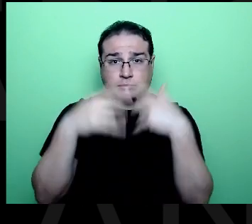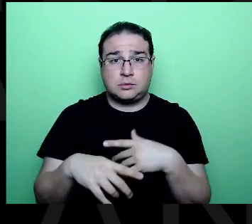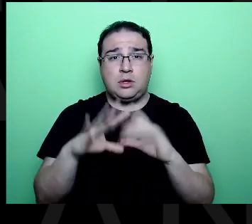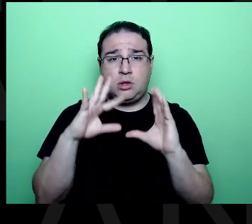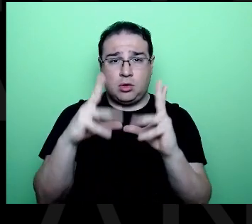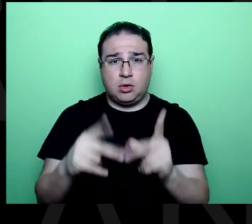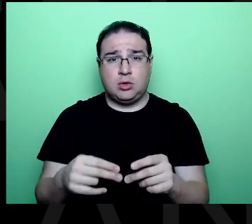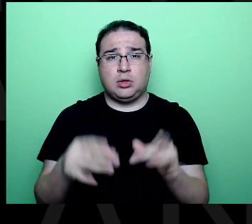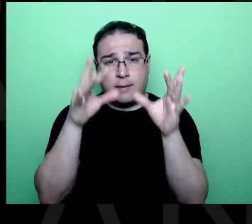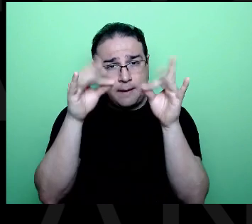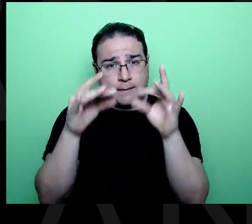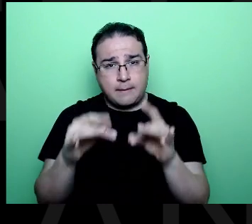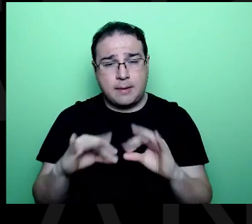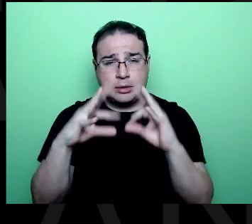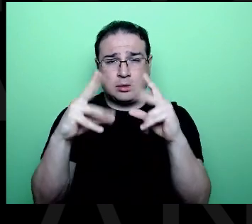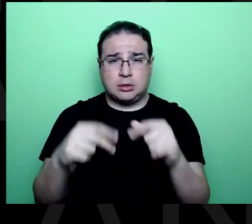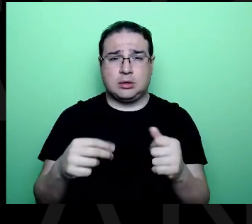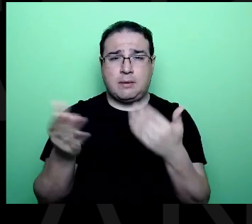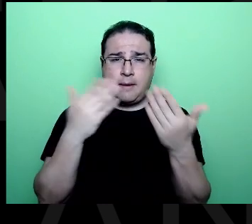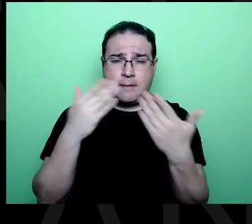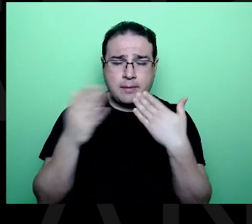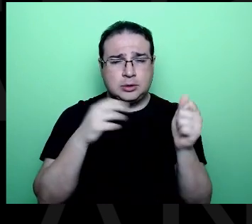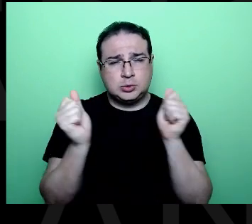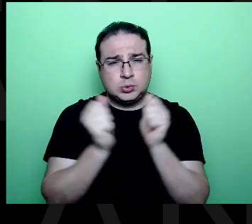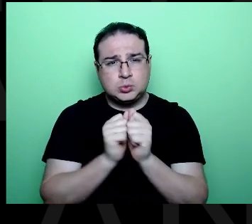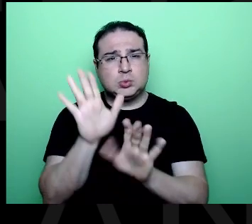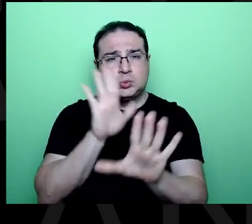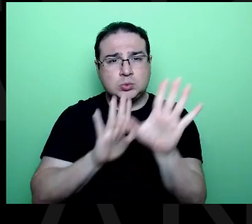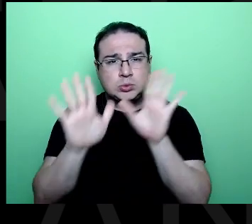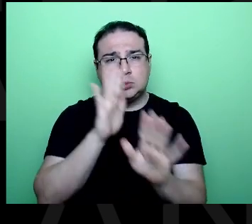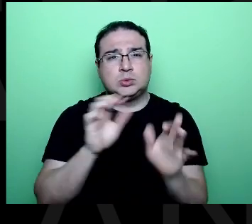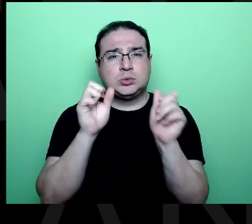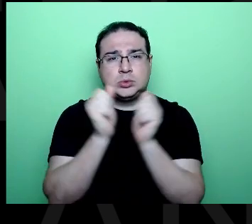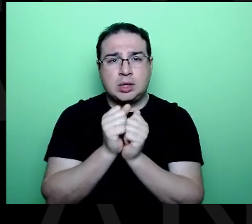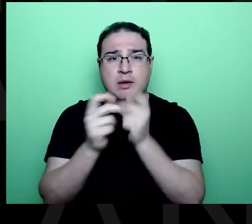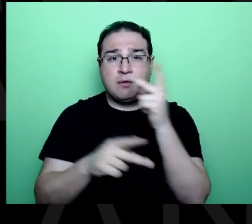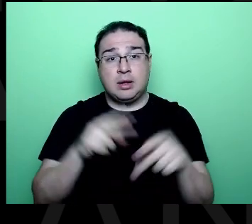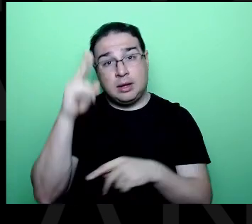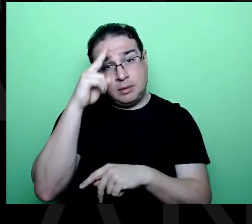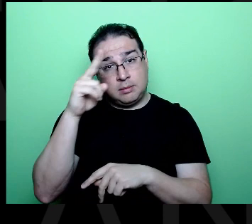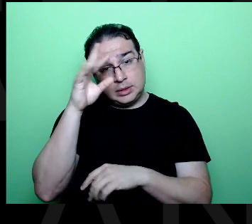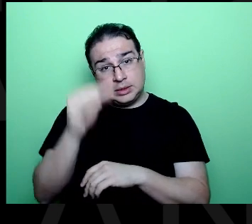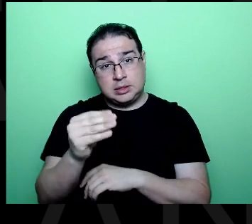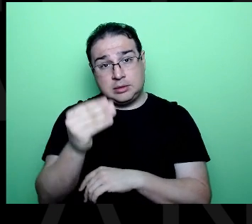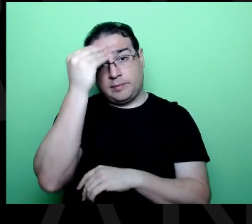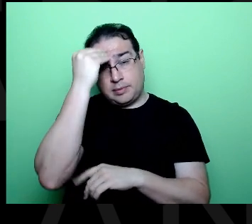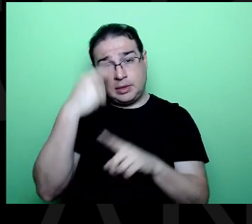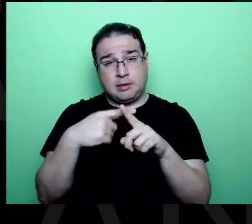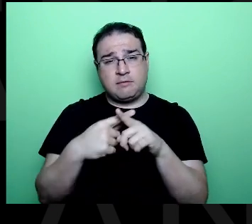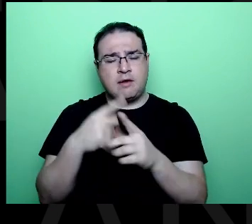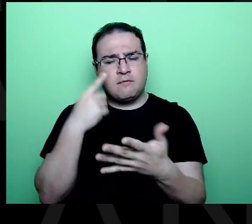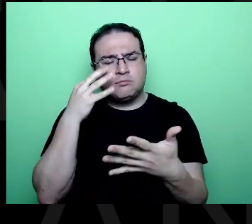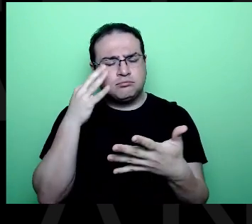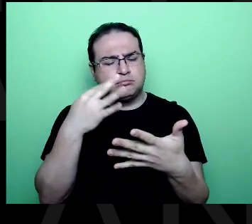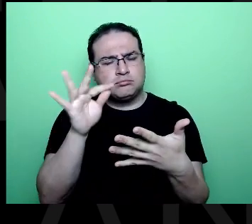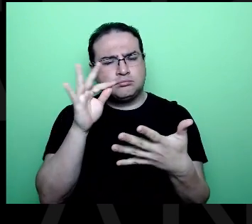refaz aquele diálogo também, com todo o cuidado de ser memória.